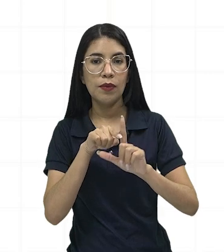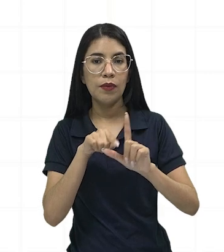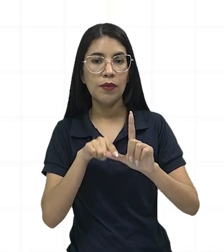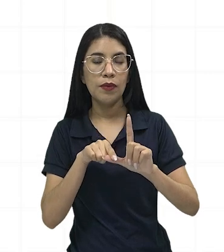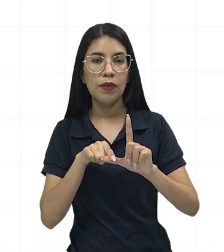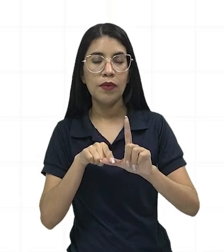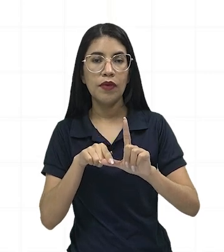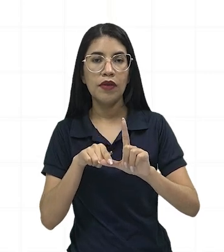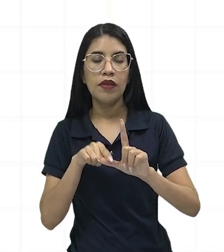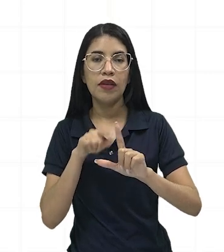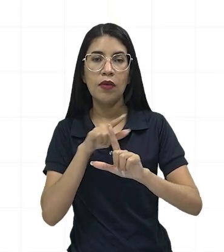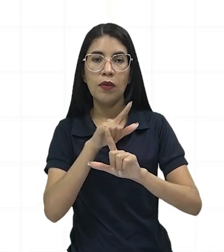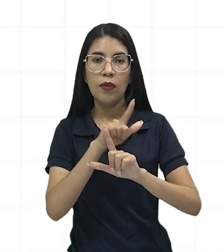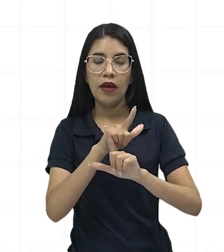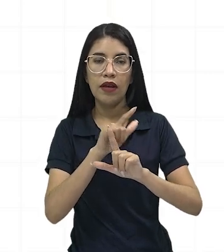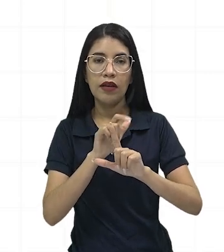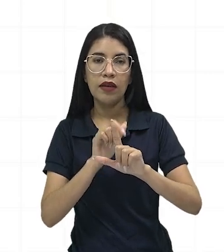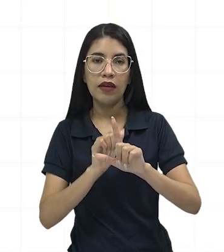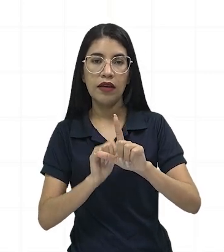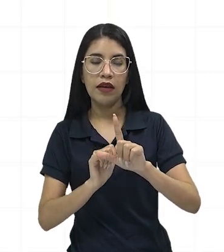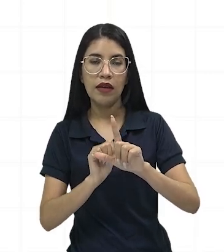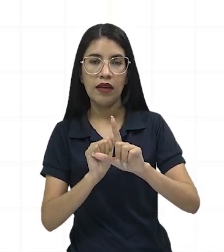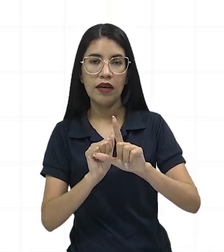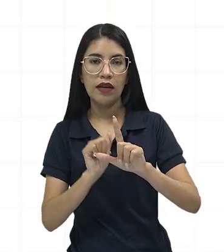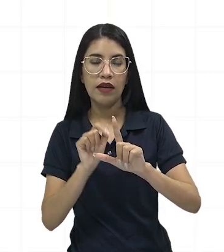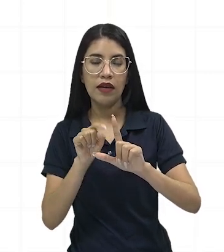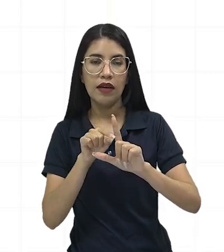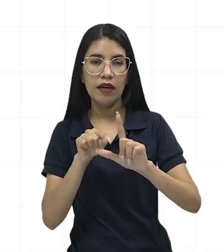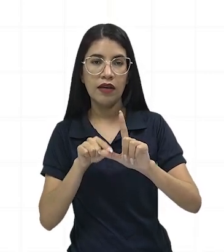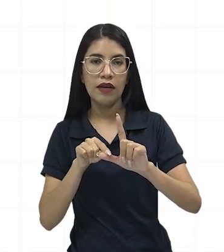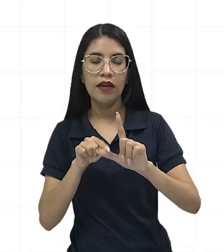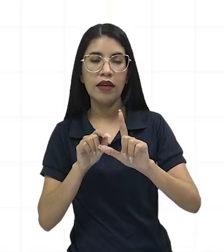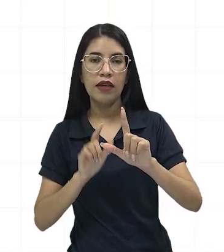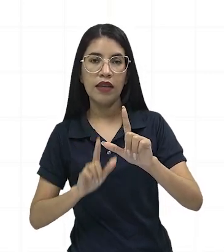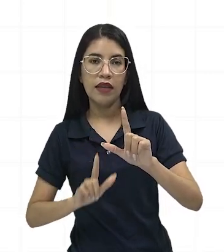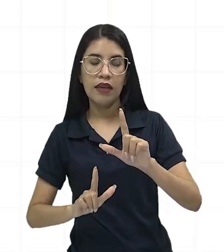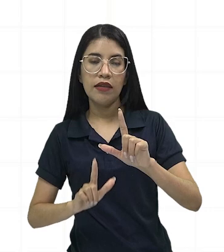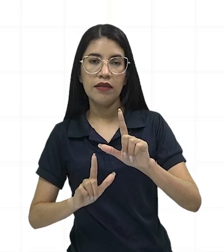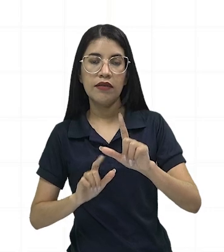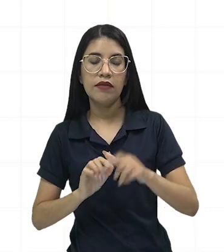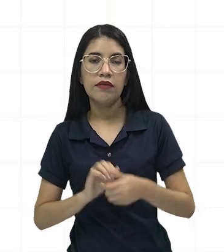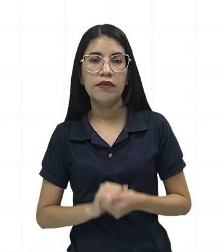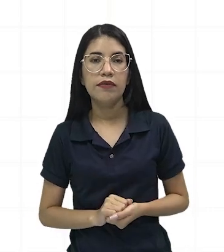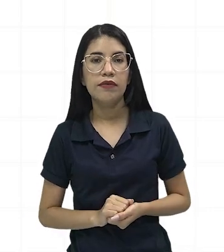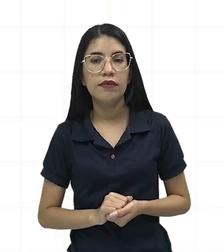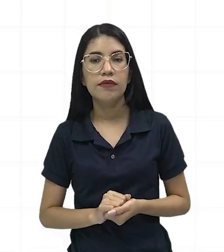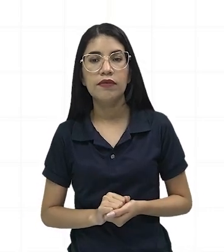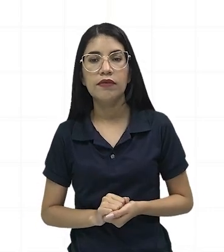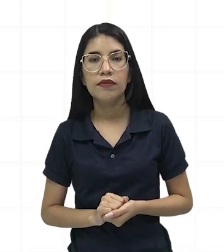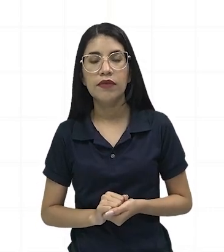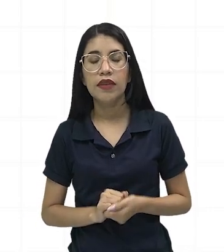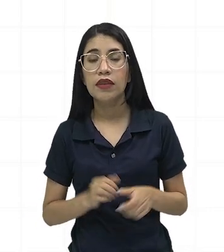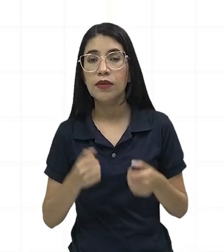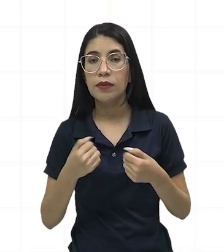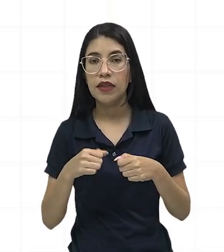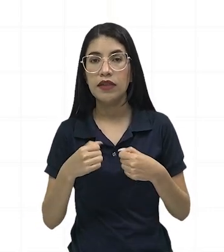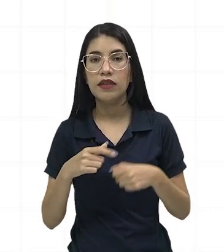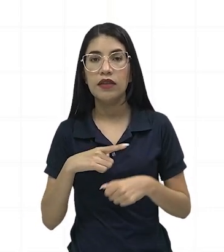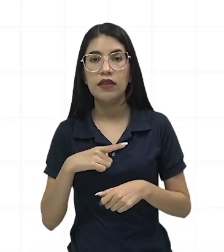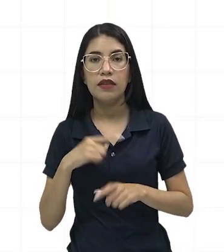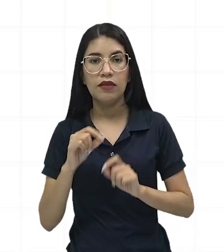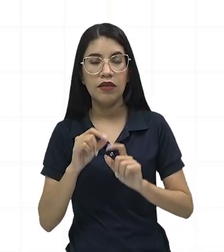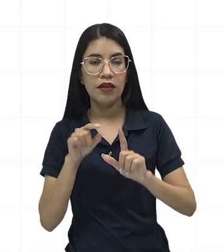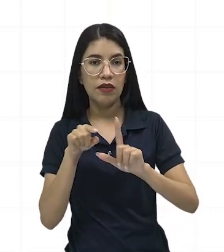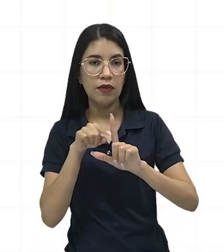lado, ângulo e lado. Então, está faltando esse ângulo aqui. Ele precisa